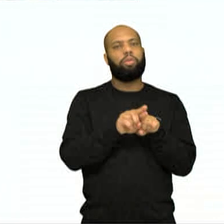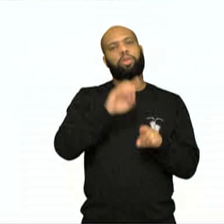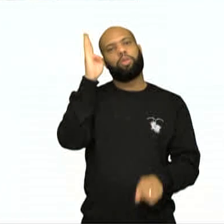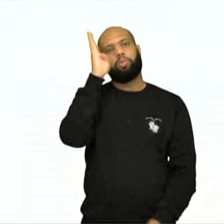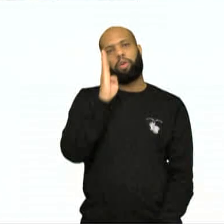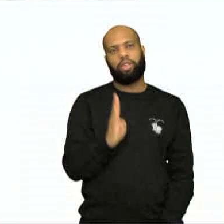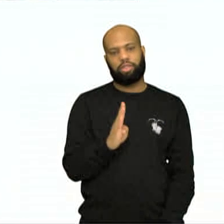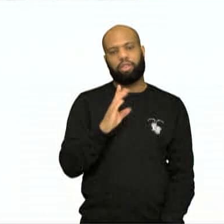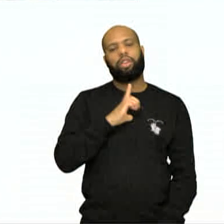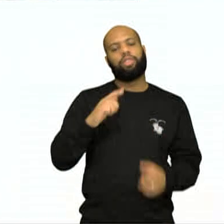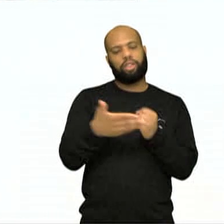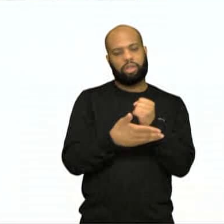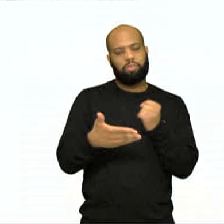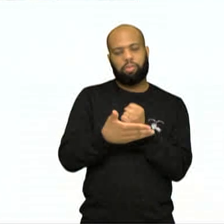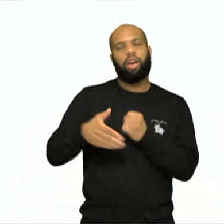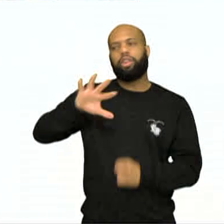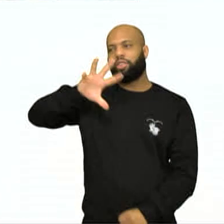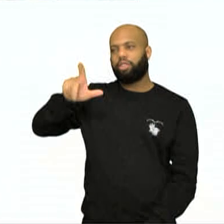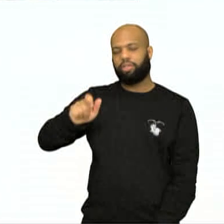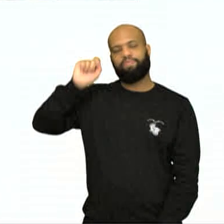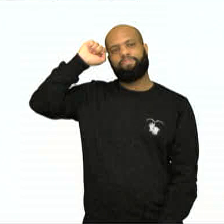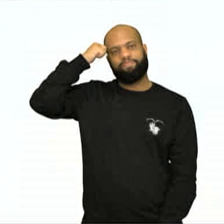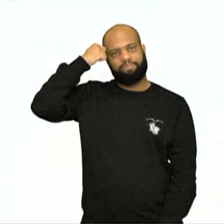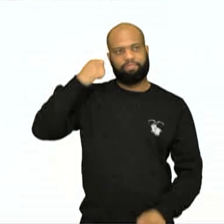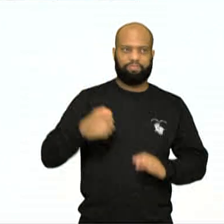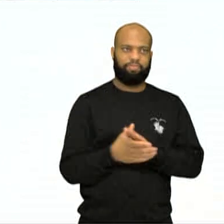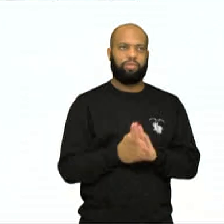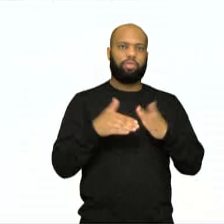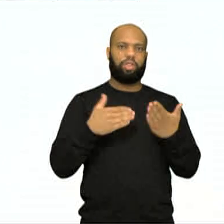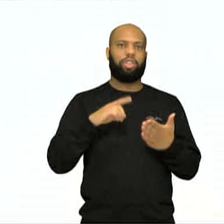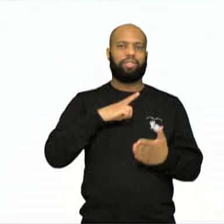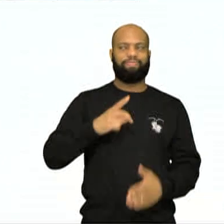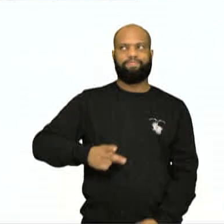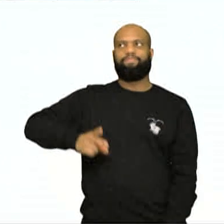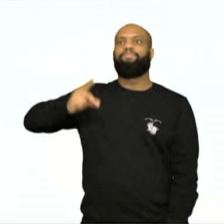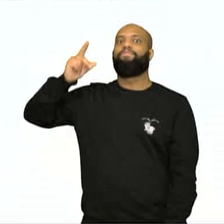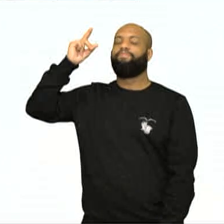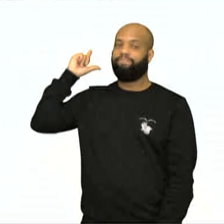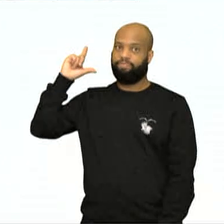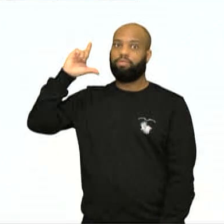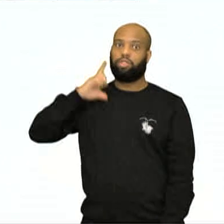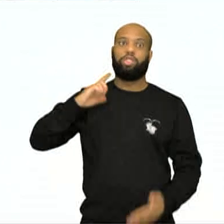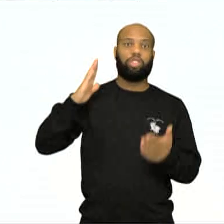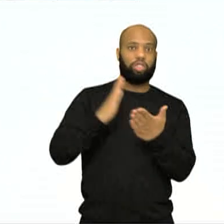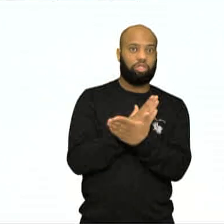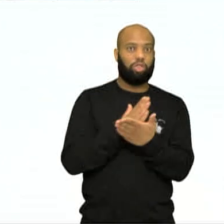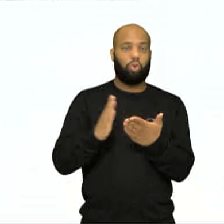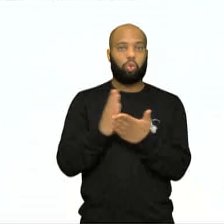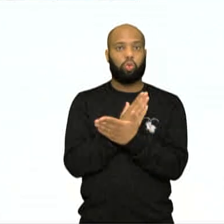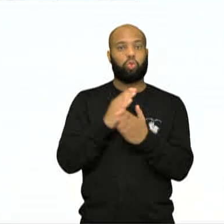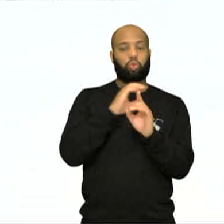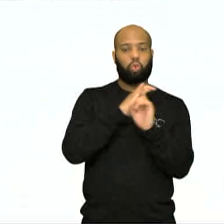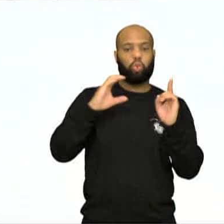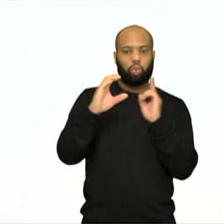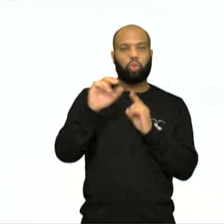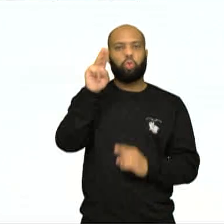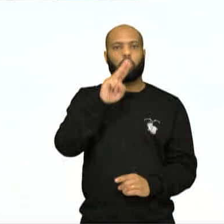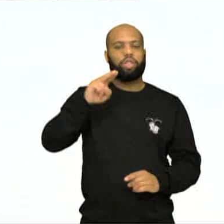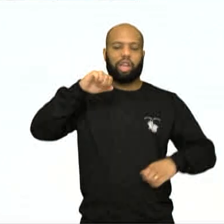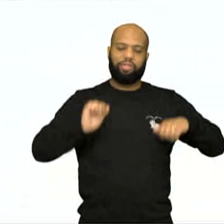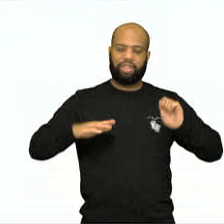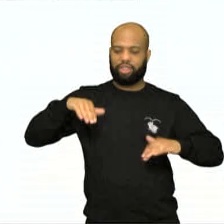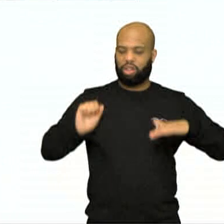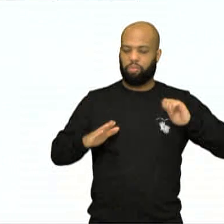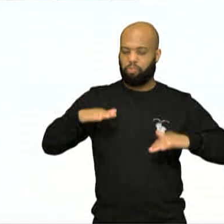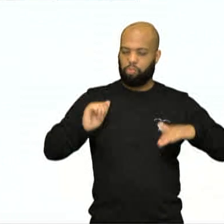raízes africanas. É muito possível que rituais angolanos que utilizam tambores tenham sofrido com